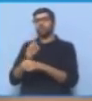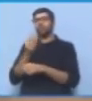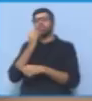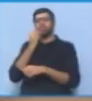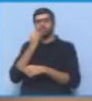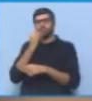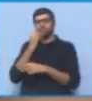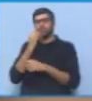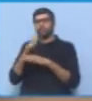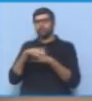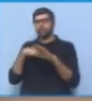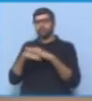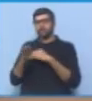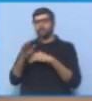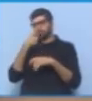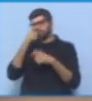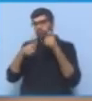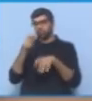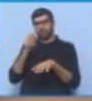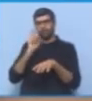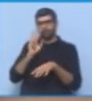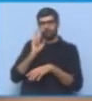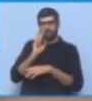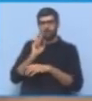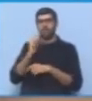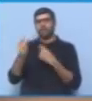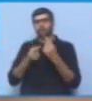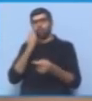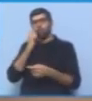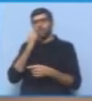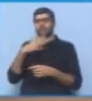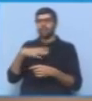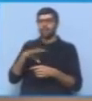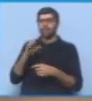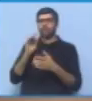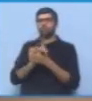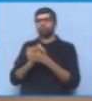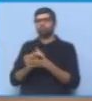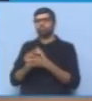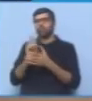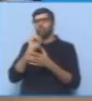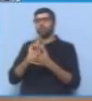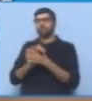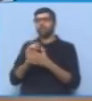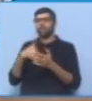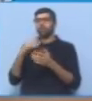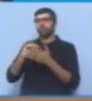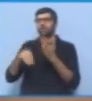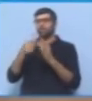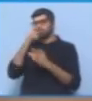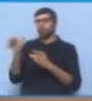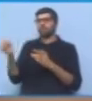quê? Eram preciso 2 testemunhas e normalmente às vezes os homens queriam se desfazer das suas esposas e então contratavam outra